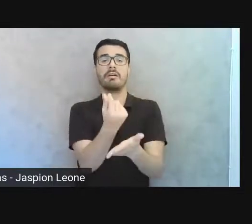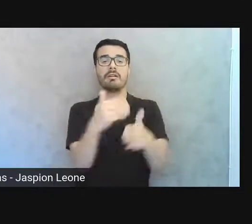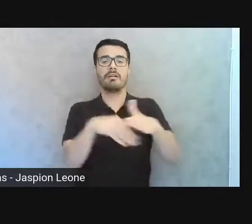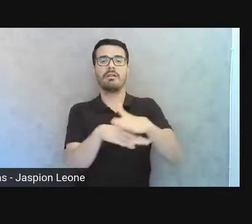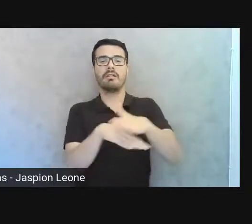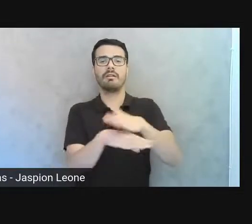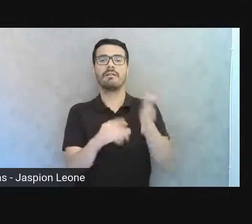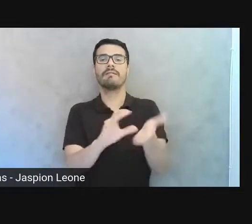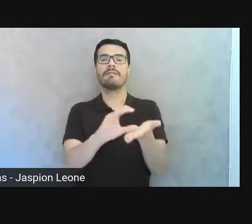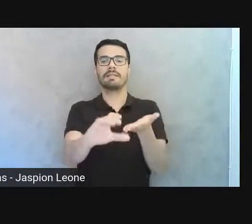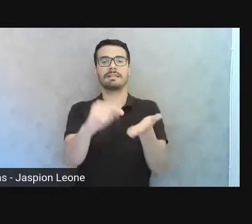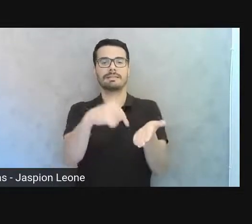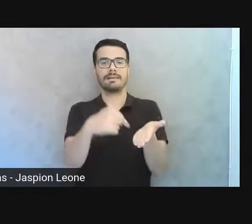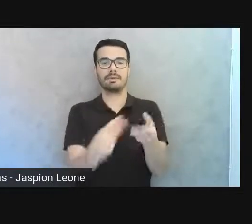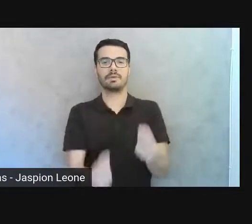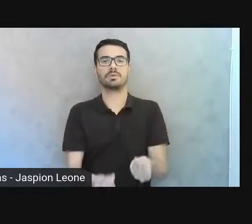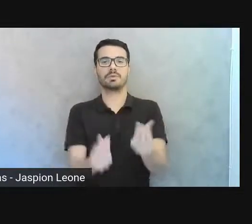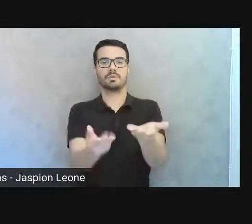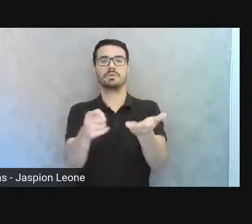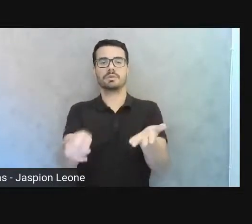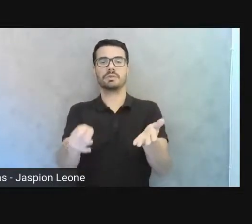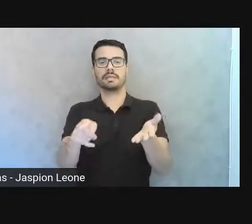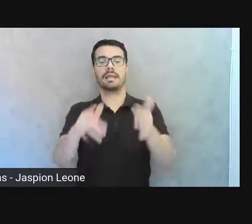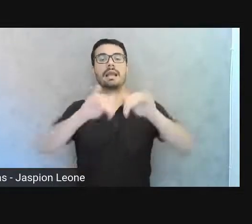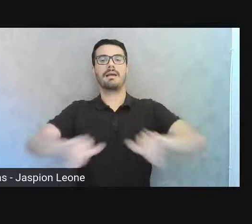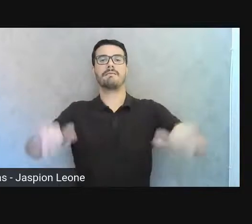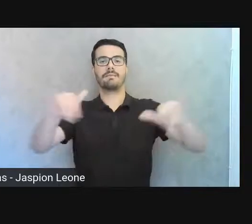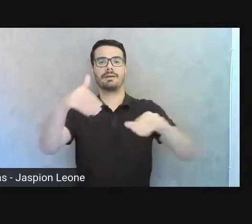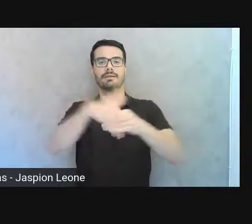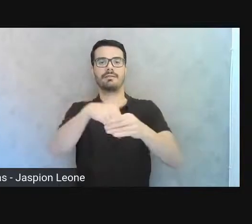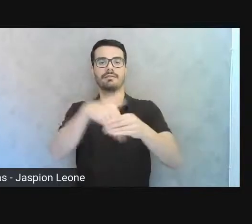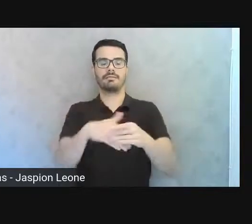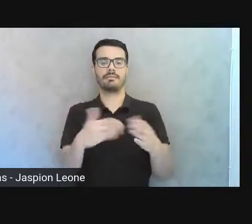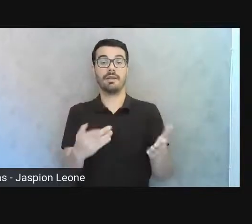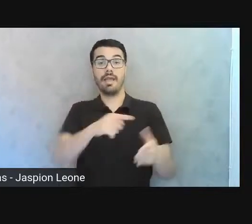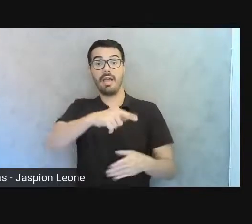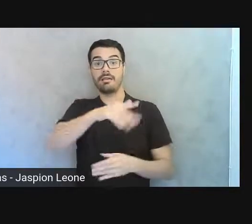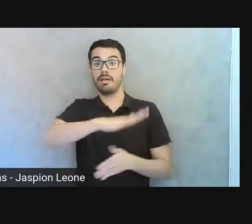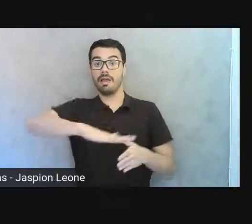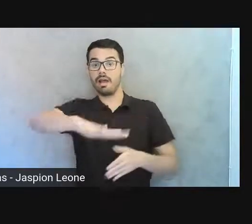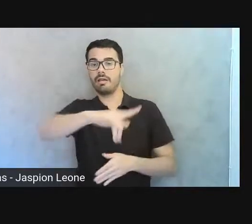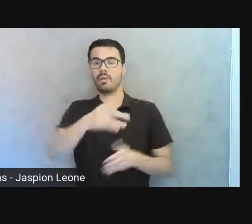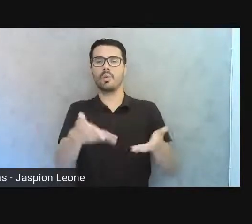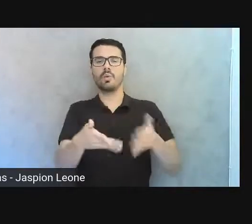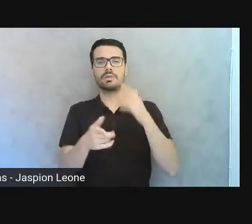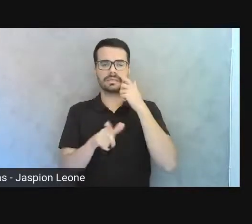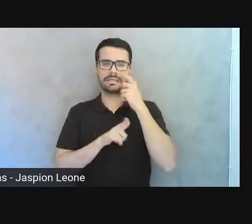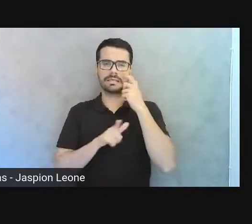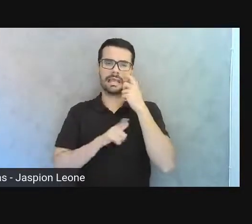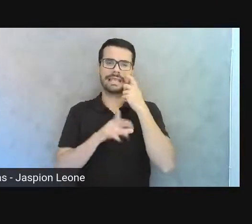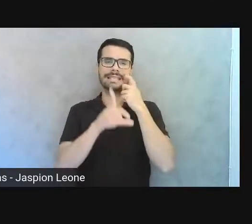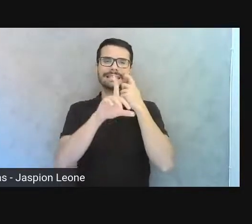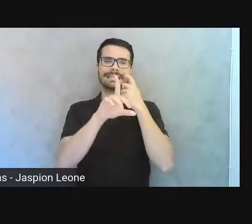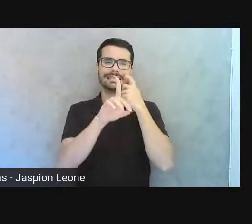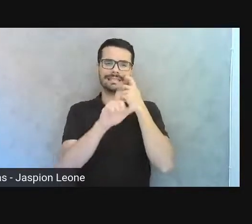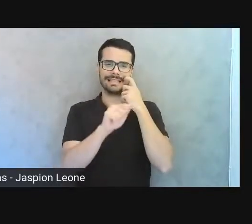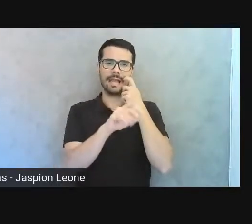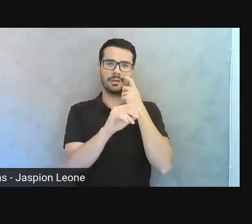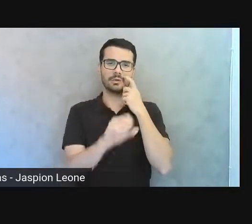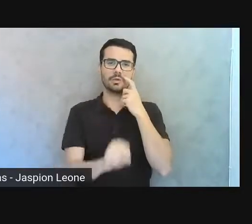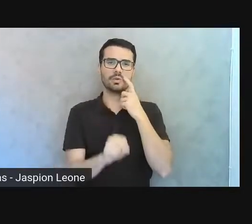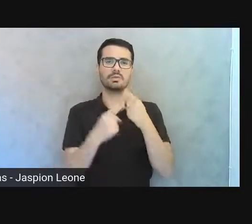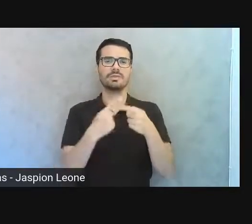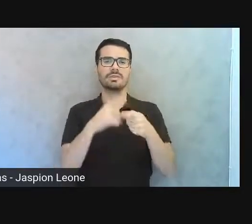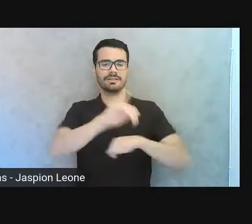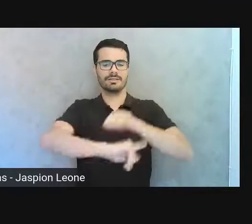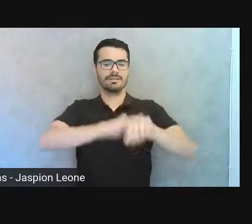aprendemos muito nesse período, e, de fato, é um campo que se beneficiou muito da disponibilidade recente de dados a partir da disseminação da